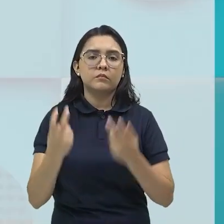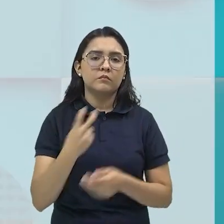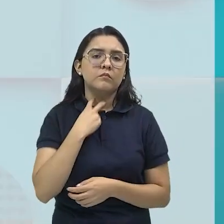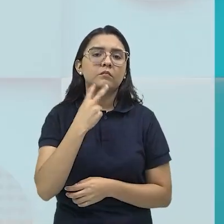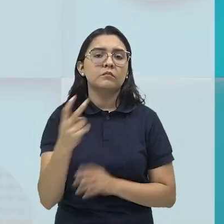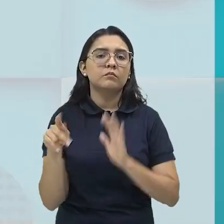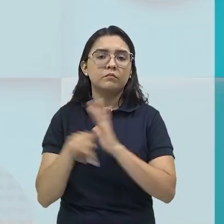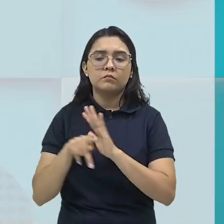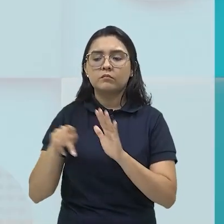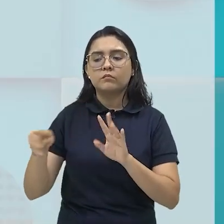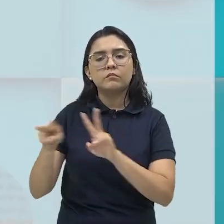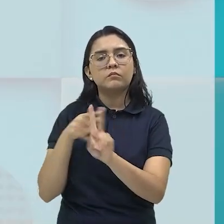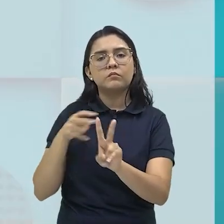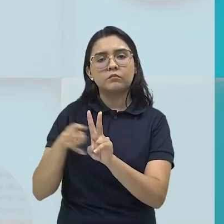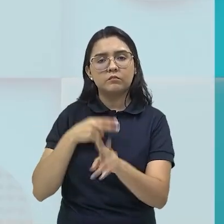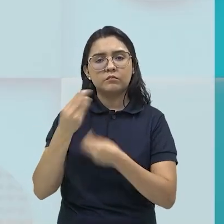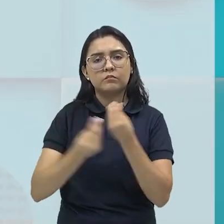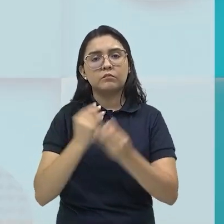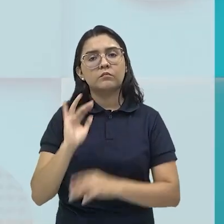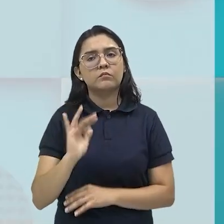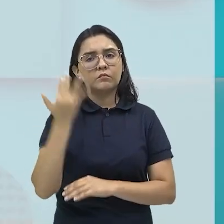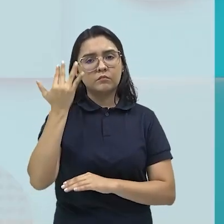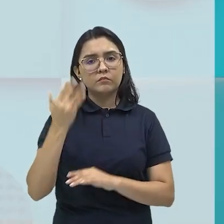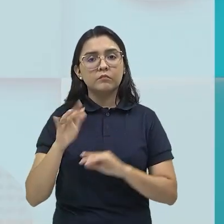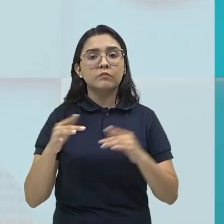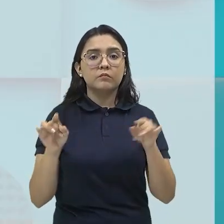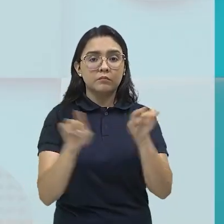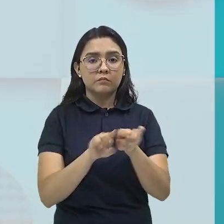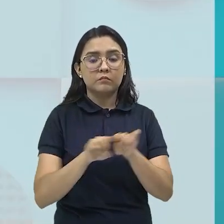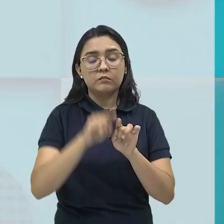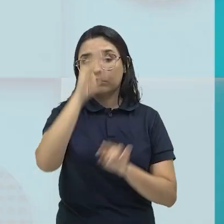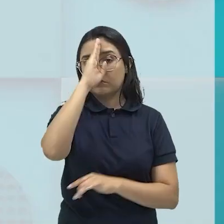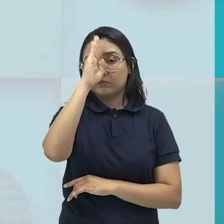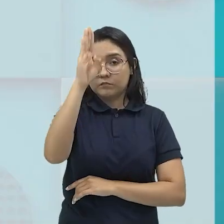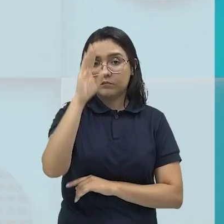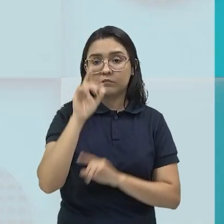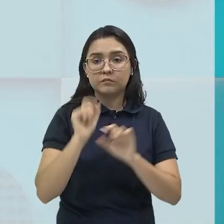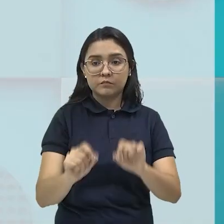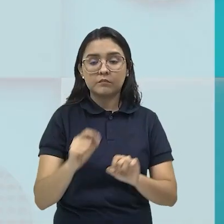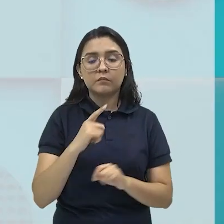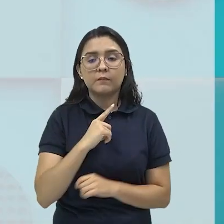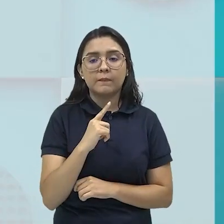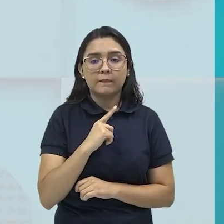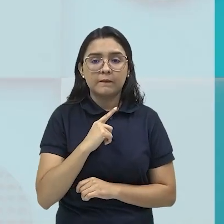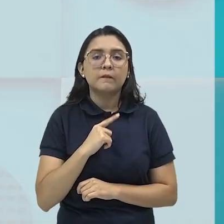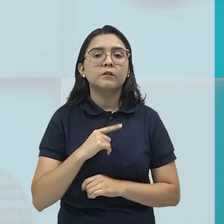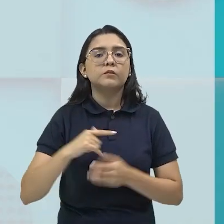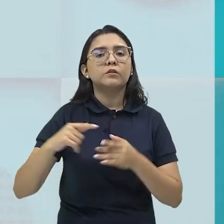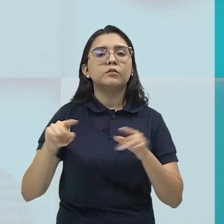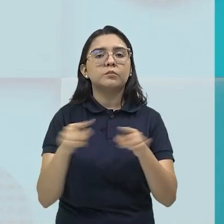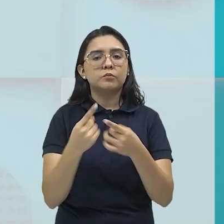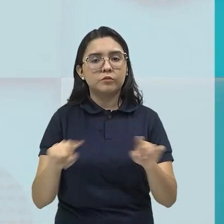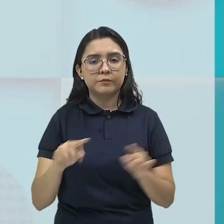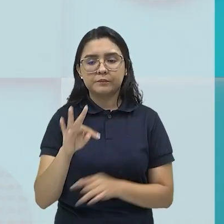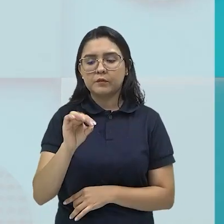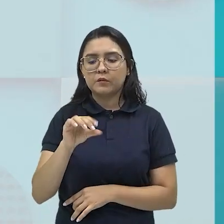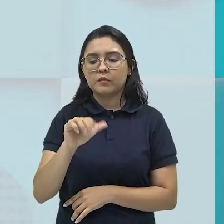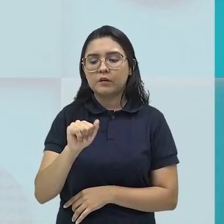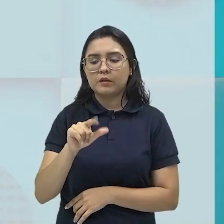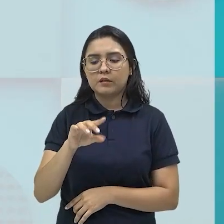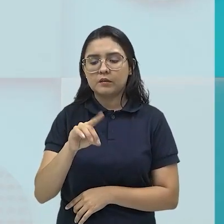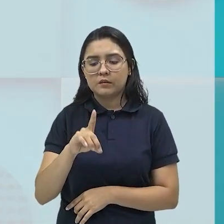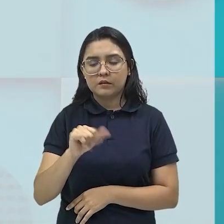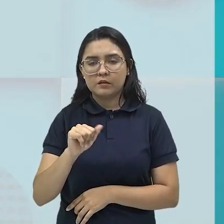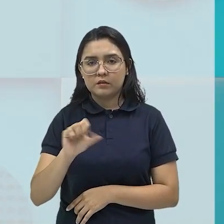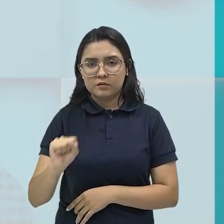dos indígenas, de como isso aconteceu. E a gente vê principalmente nas nossas toadas do Festival de Parintins. Então